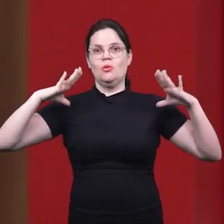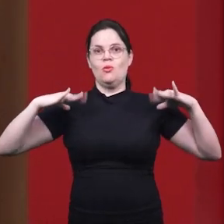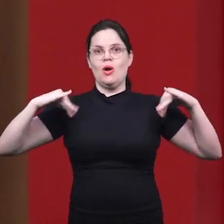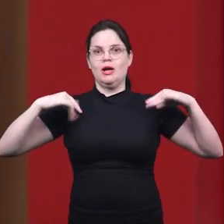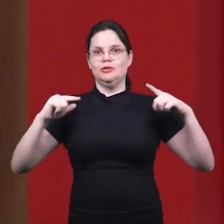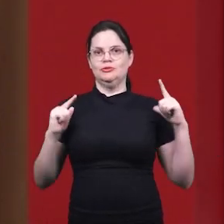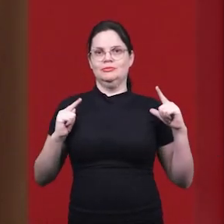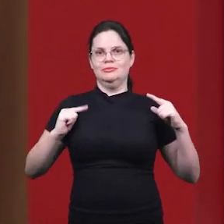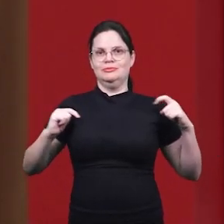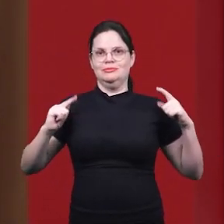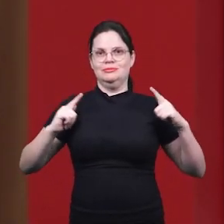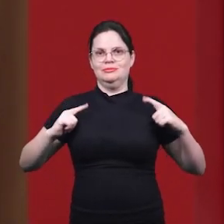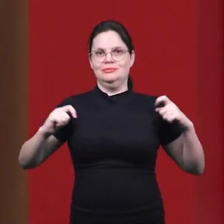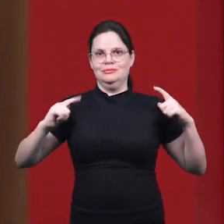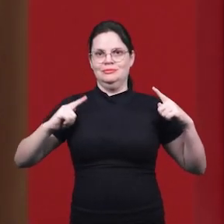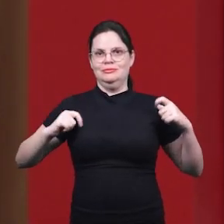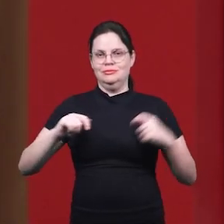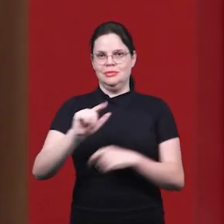que